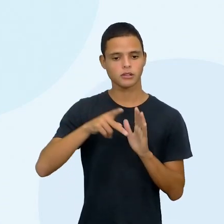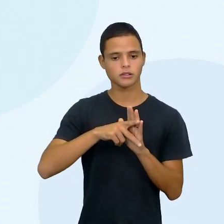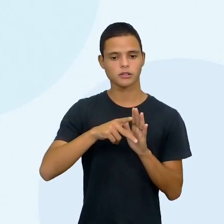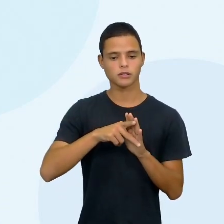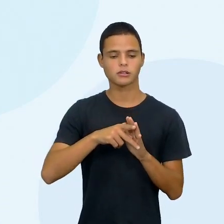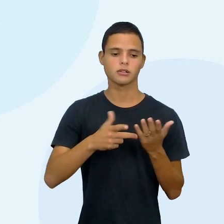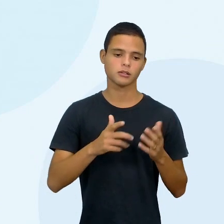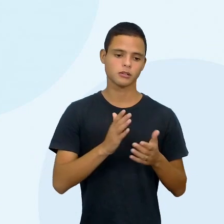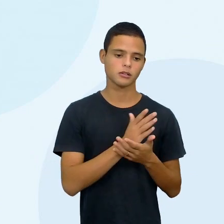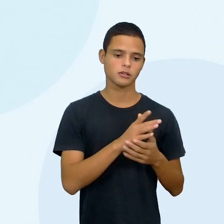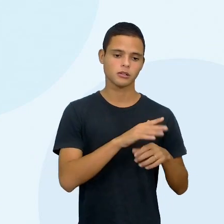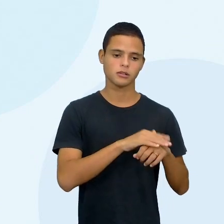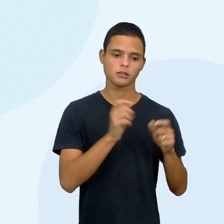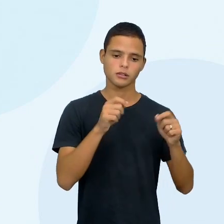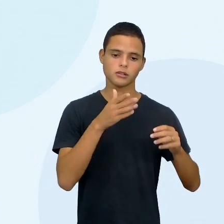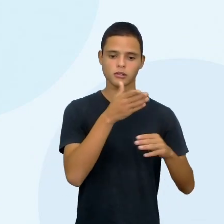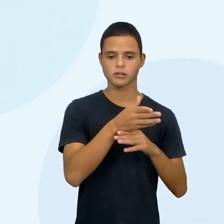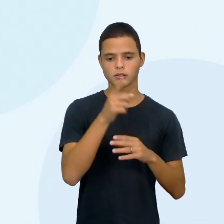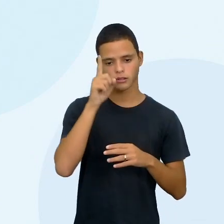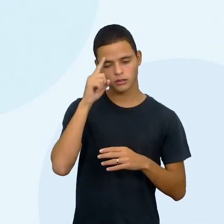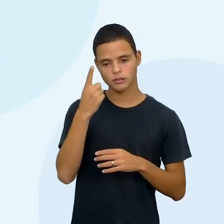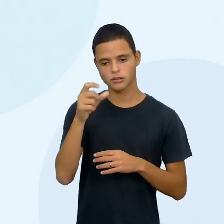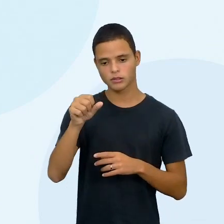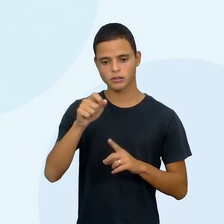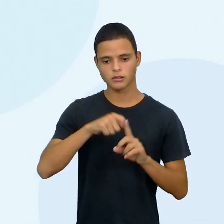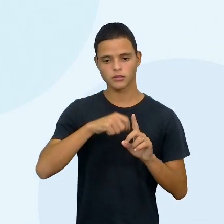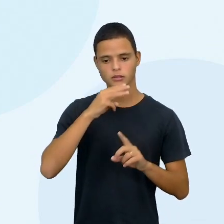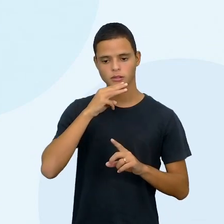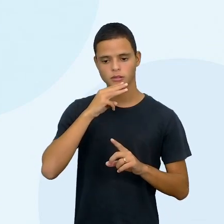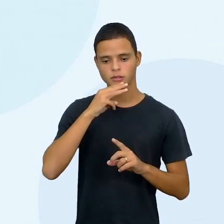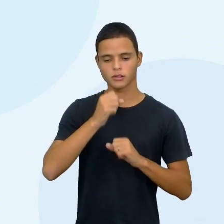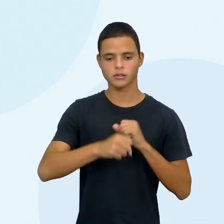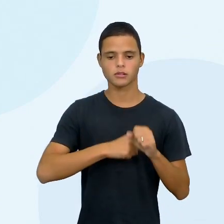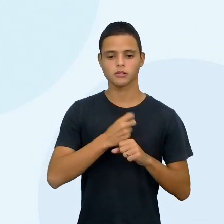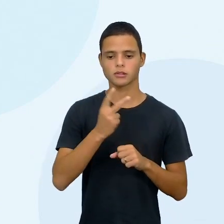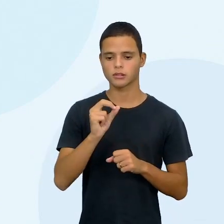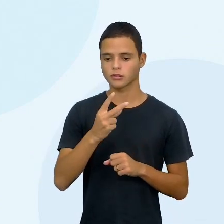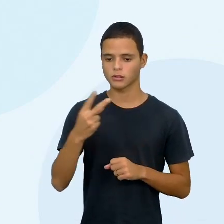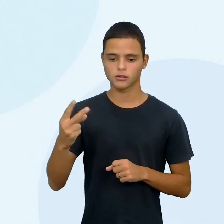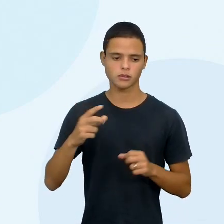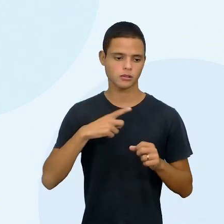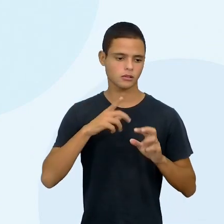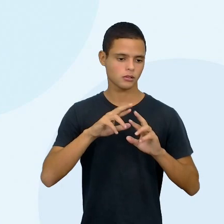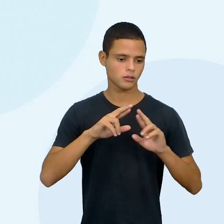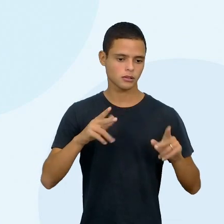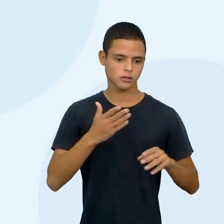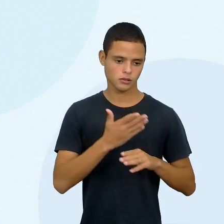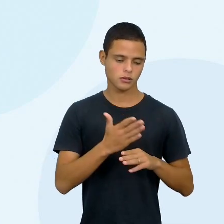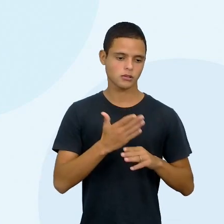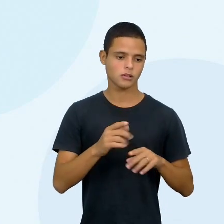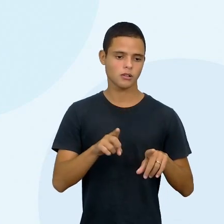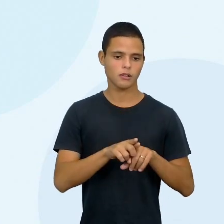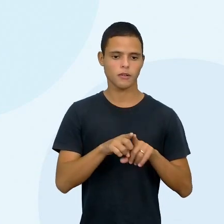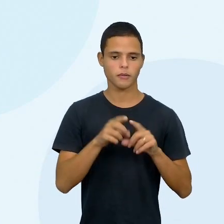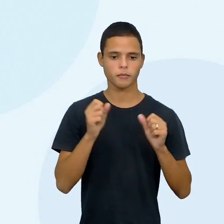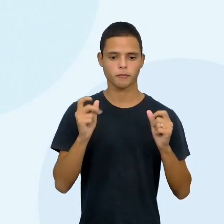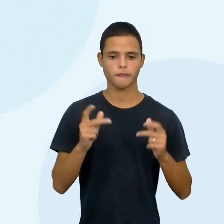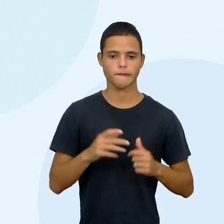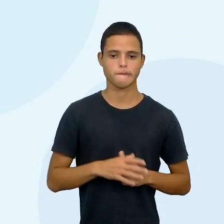pode acessar no dia 19/5 de 2022 e outras oficinas também,